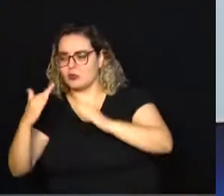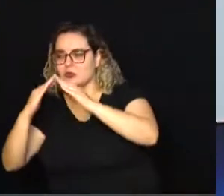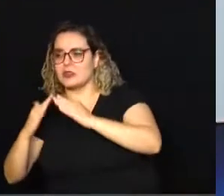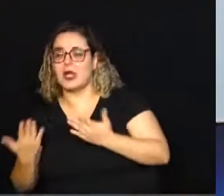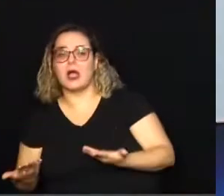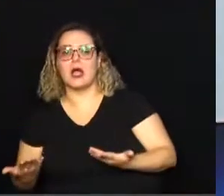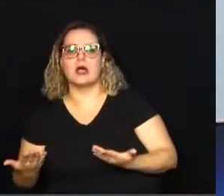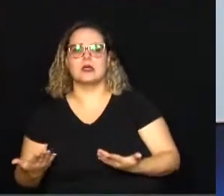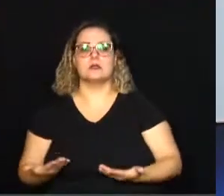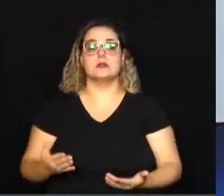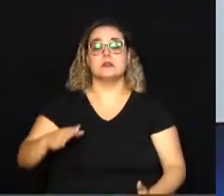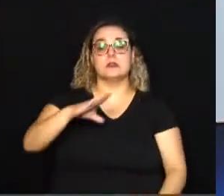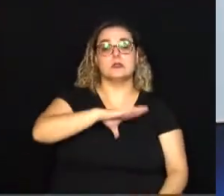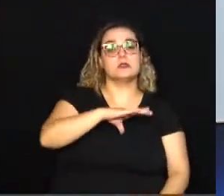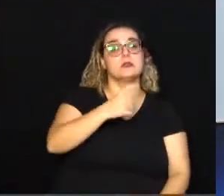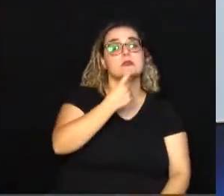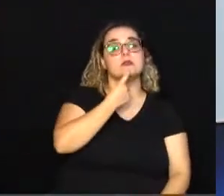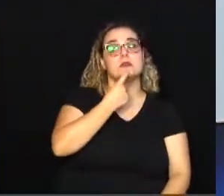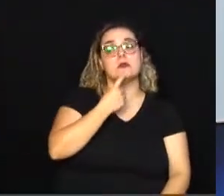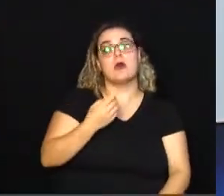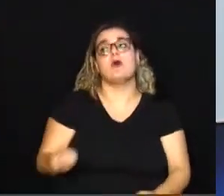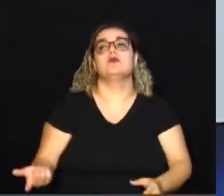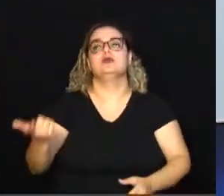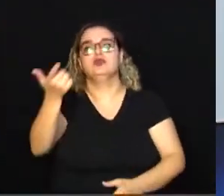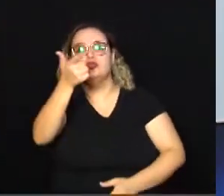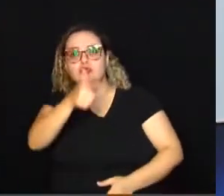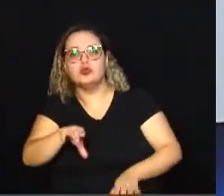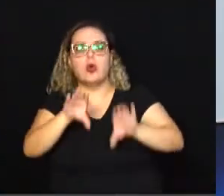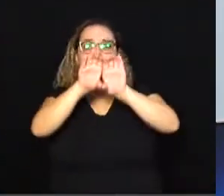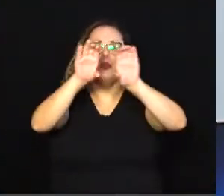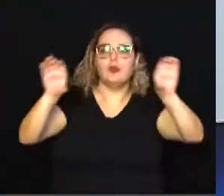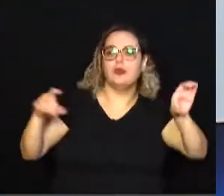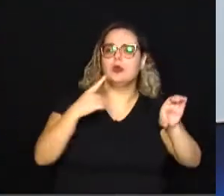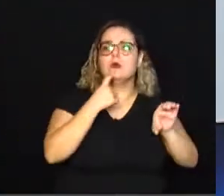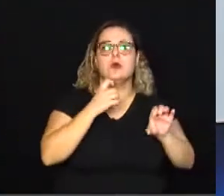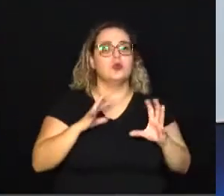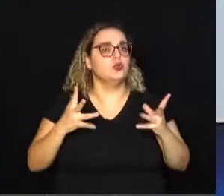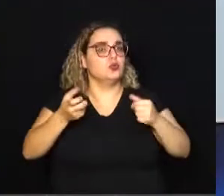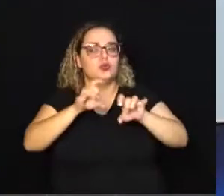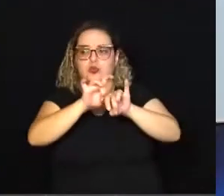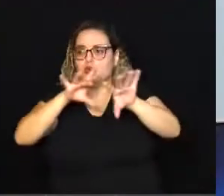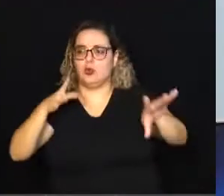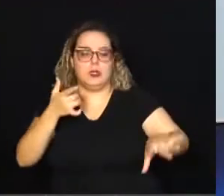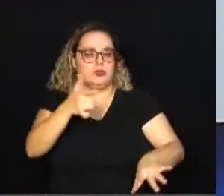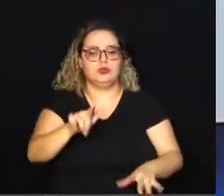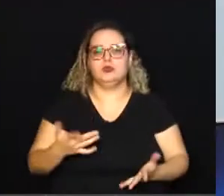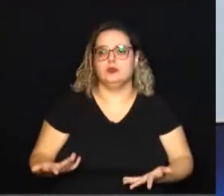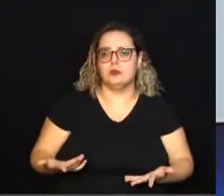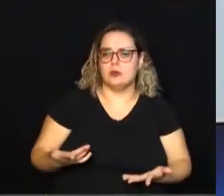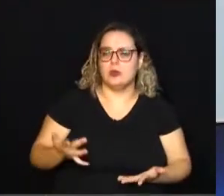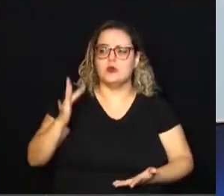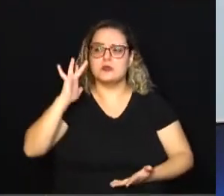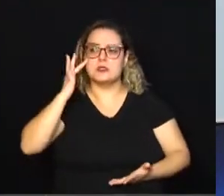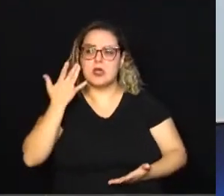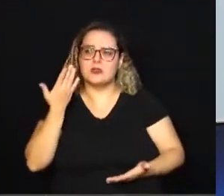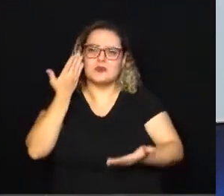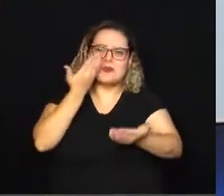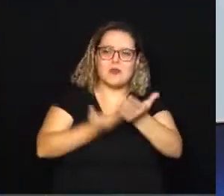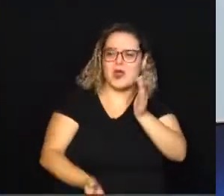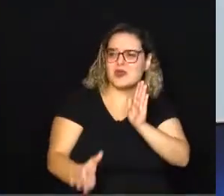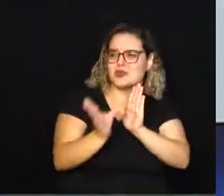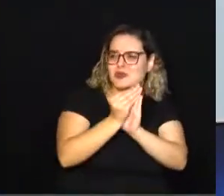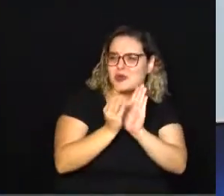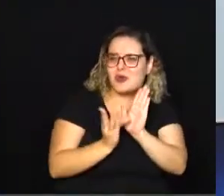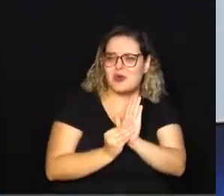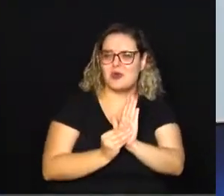de Campinas volta para a fase vermelha, então tudo virtual. Você entende que há uma perda de conteúdo, a